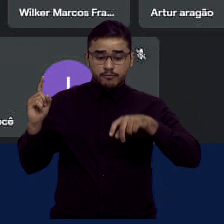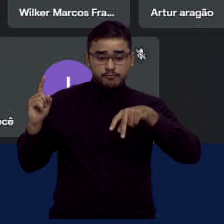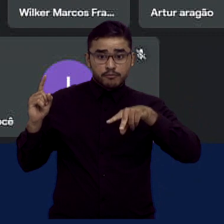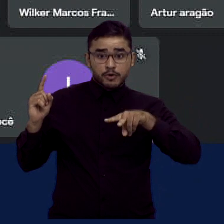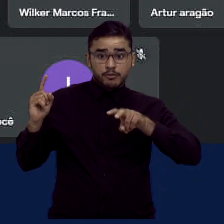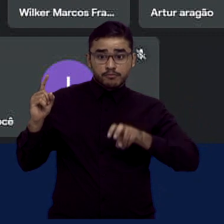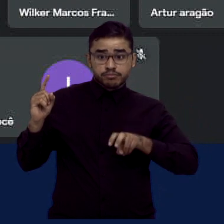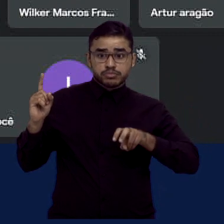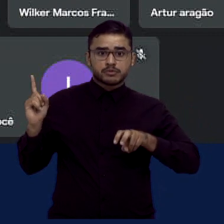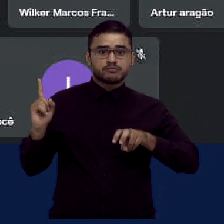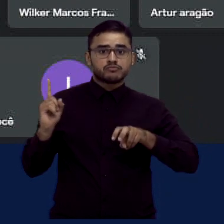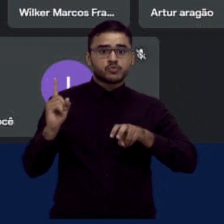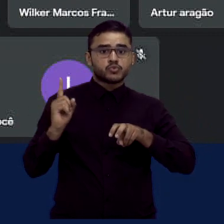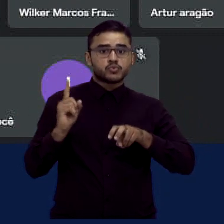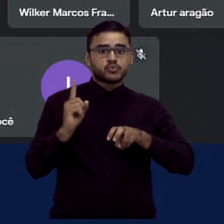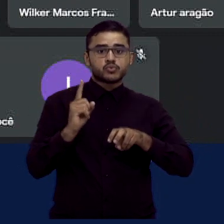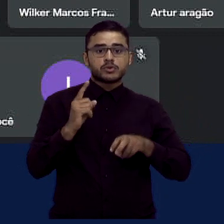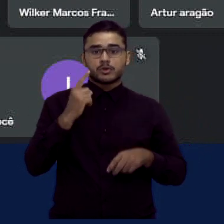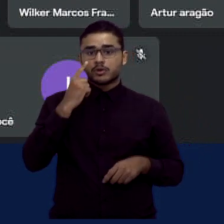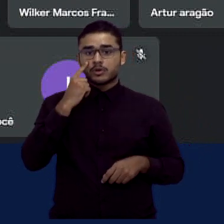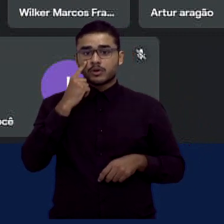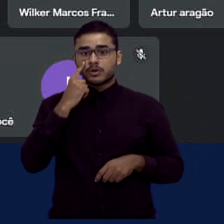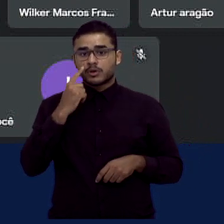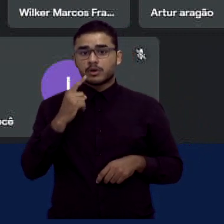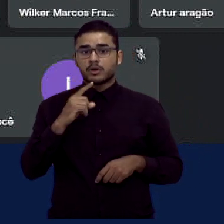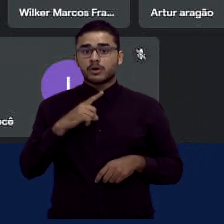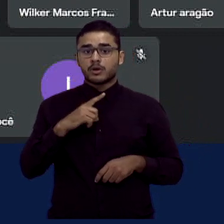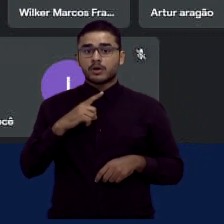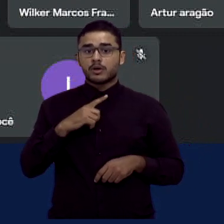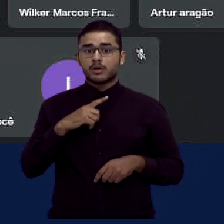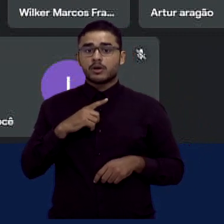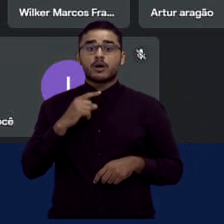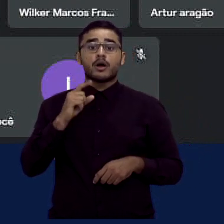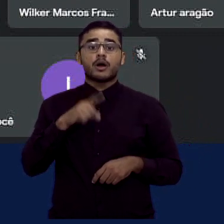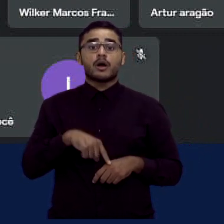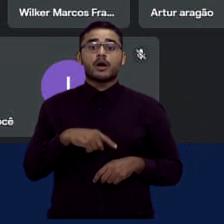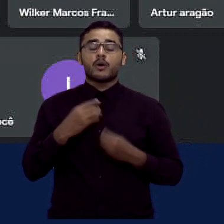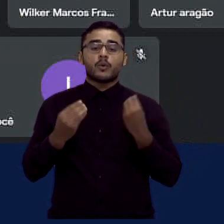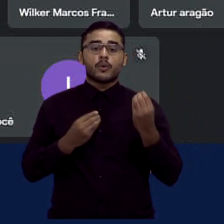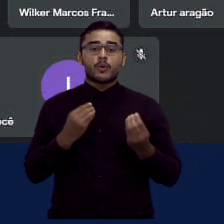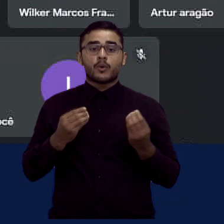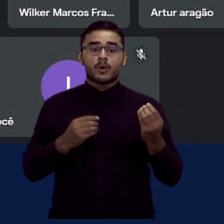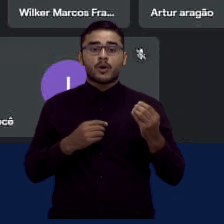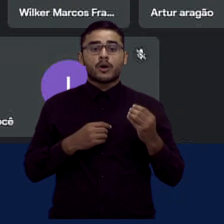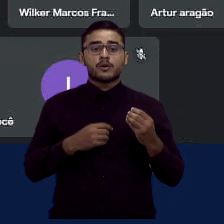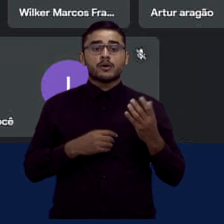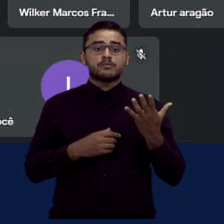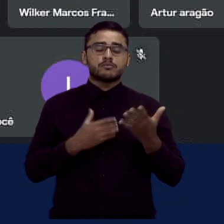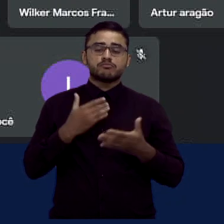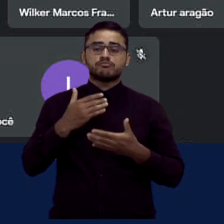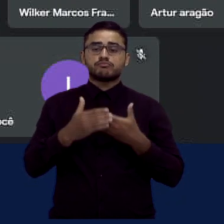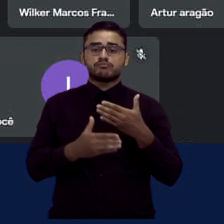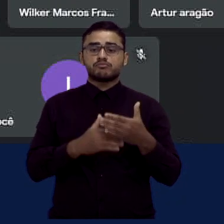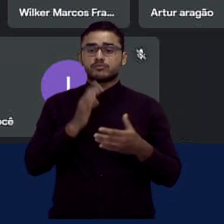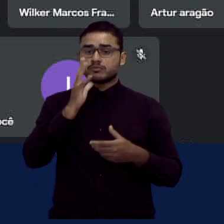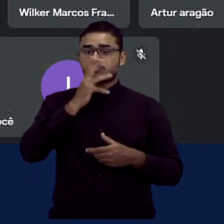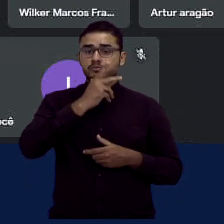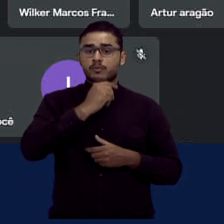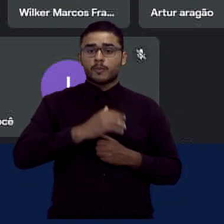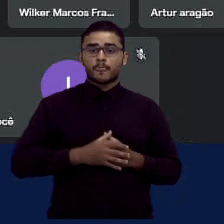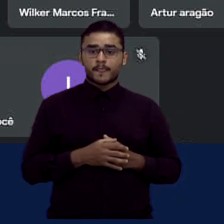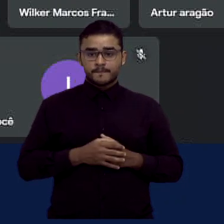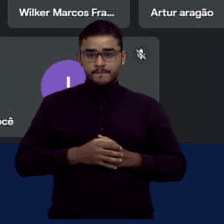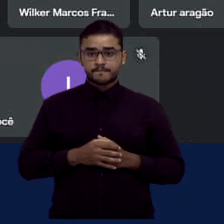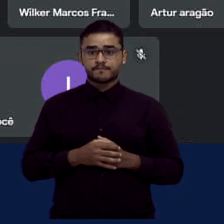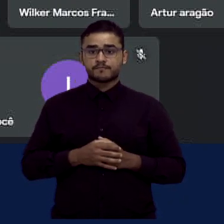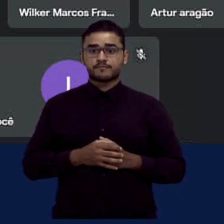bom tempo. Tomou um tempo maior do que os outros que estão ali. Muito obrigado. Muito